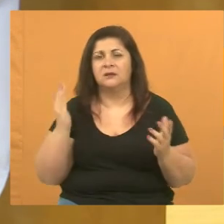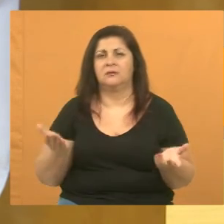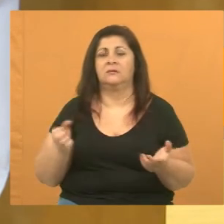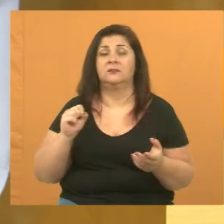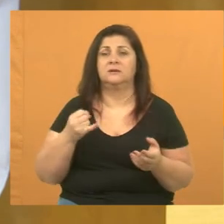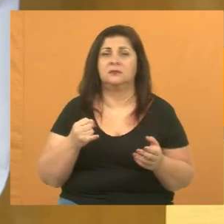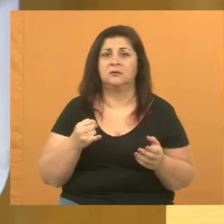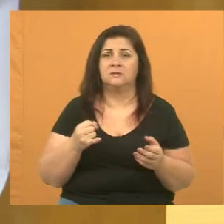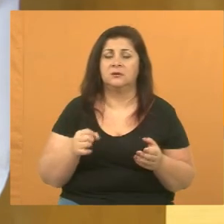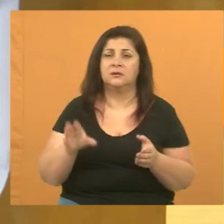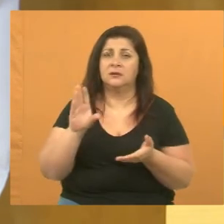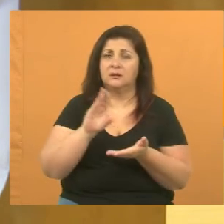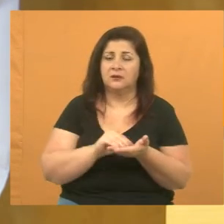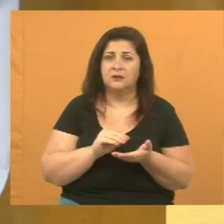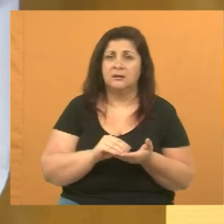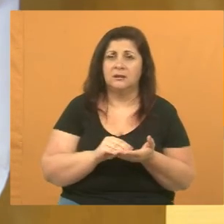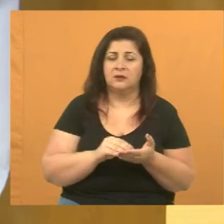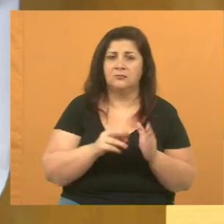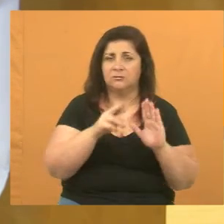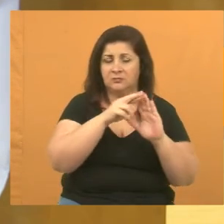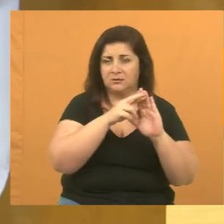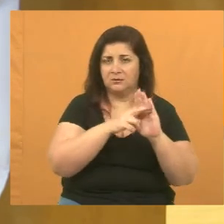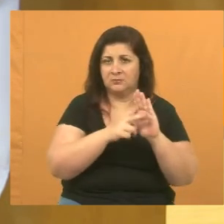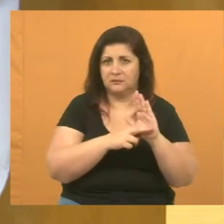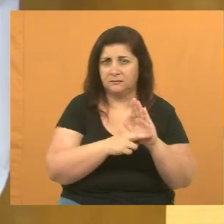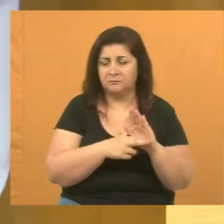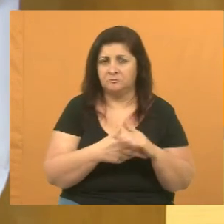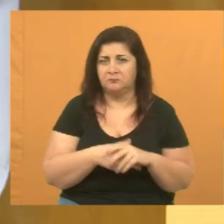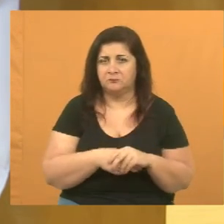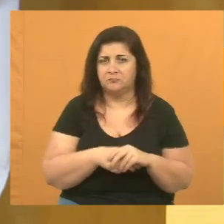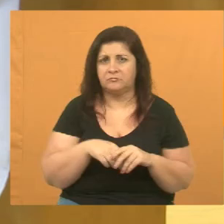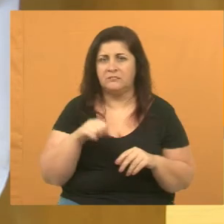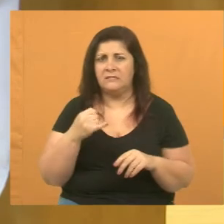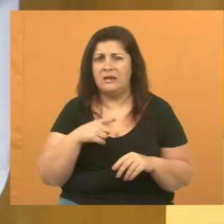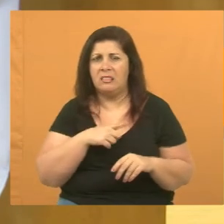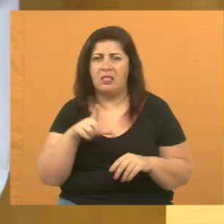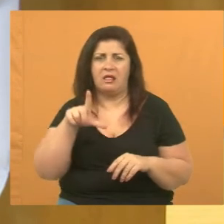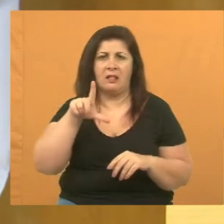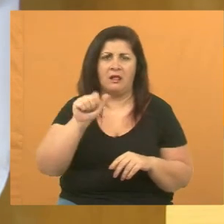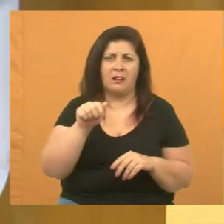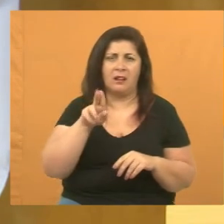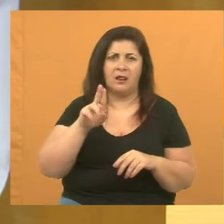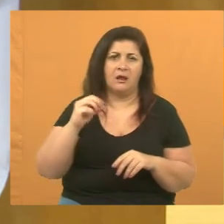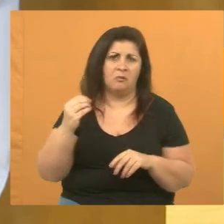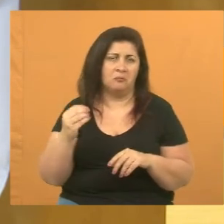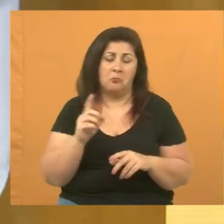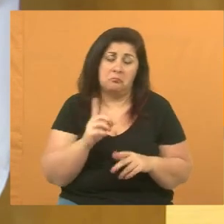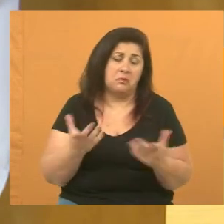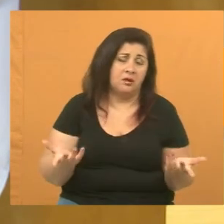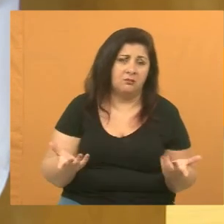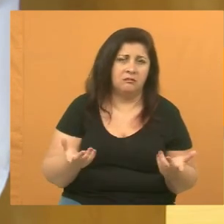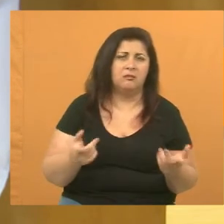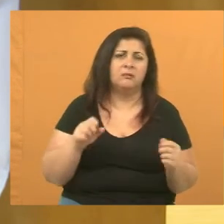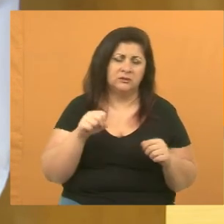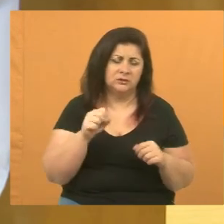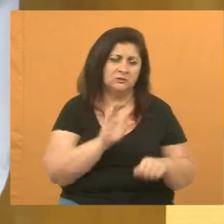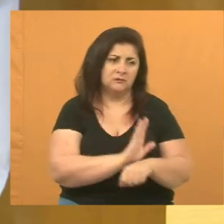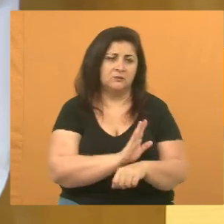estiver dentro do requisito, independente de ser ter laudo de defesa civil ou não, vocês vão atender mesmo,